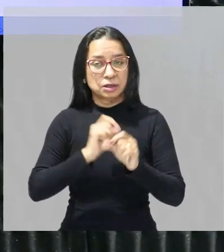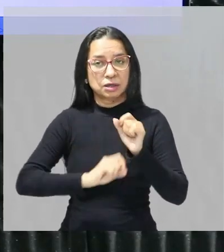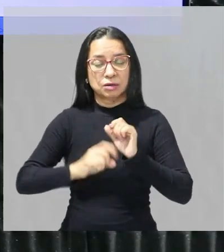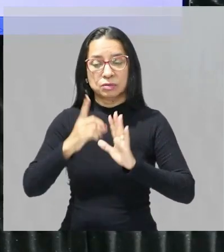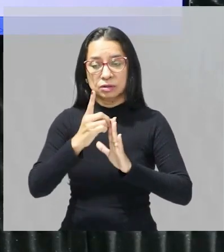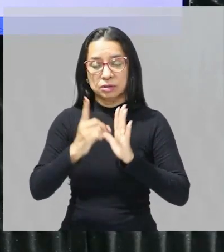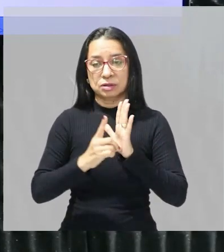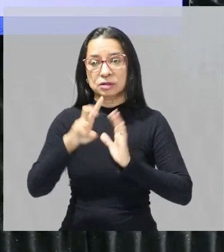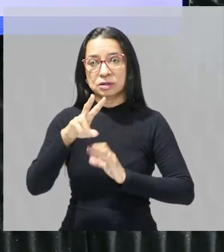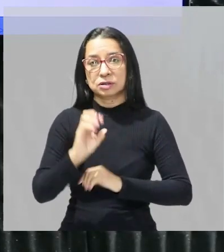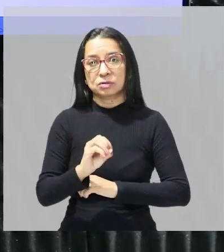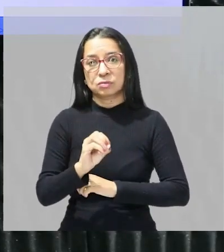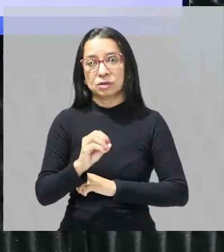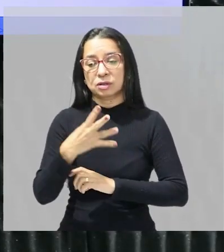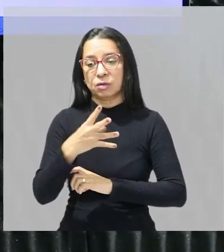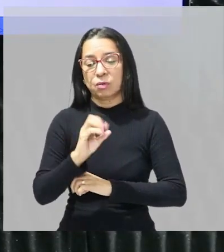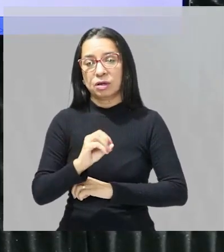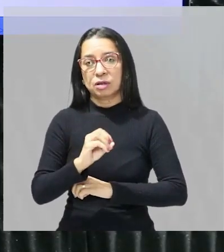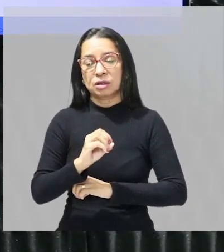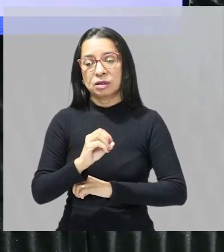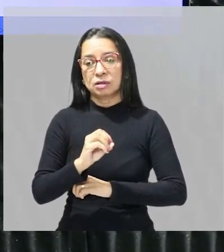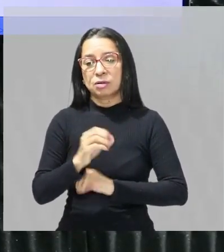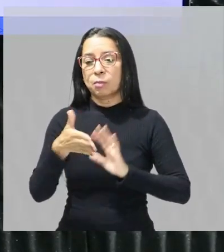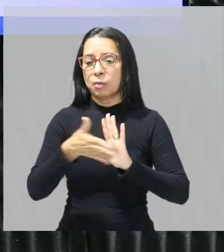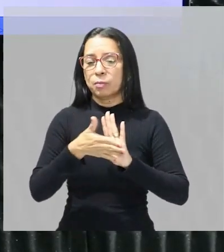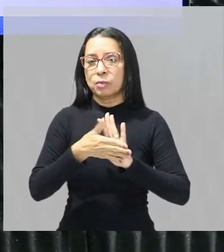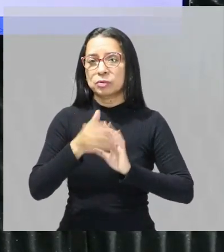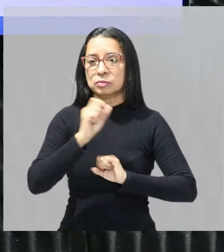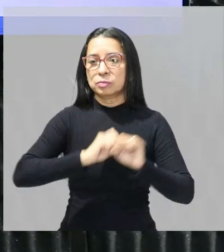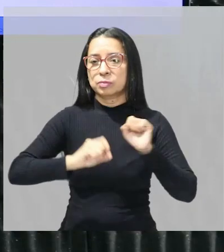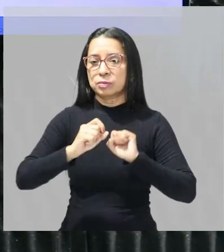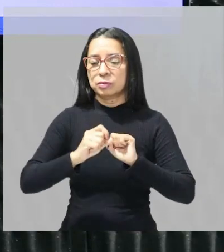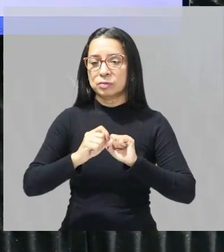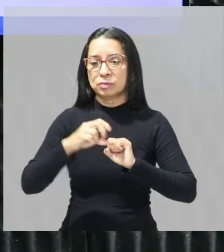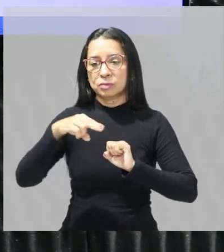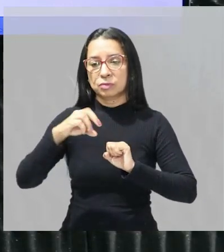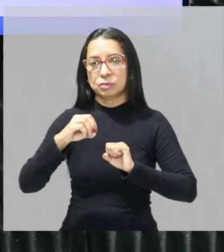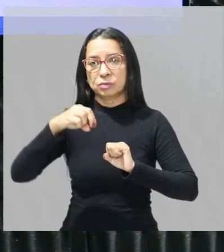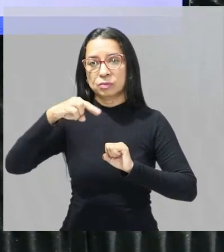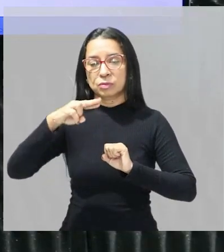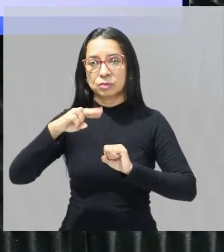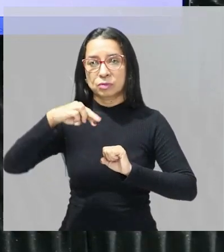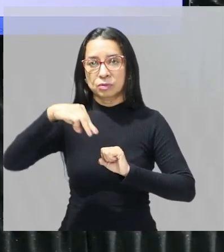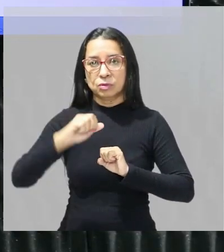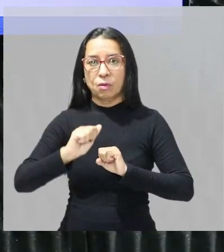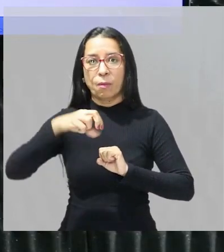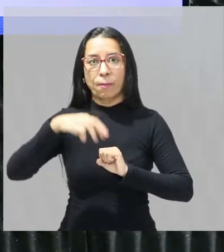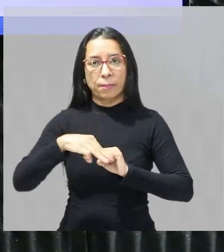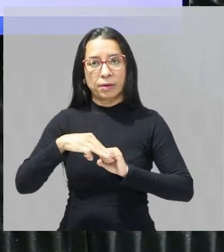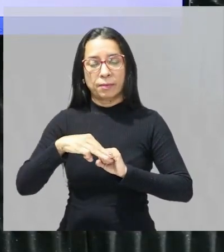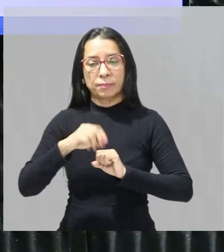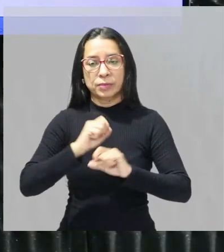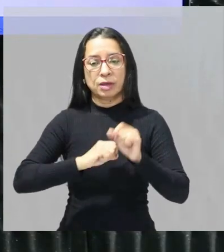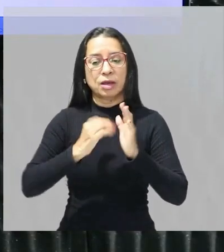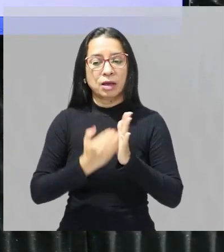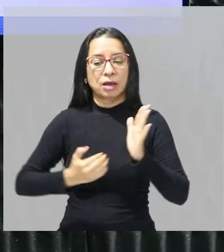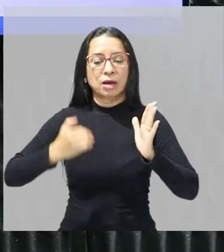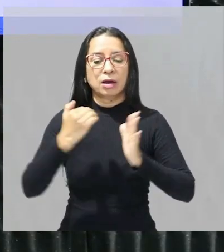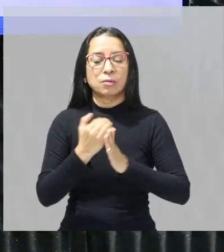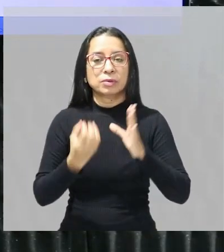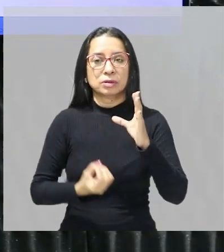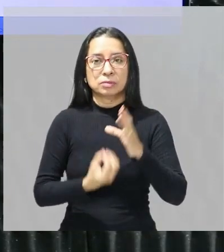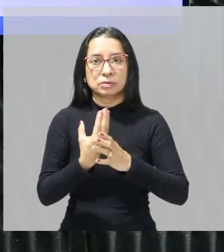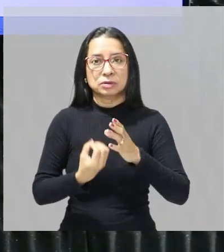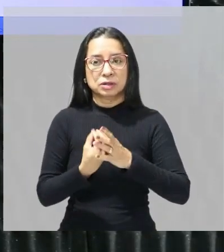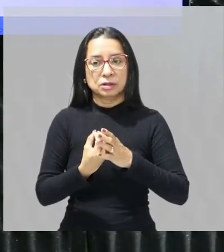na década de 50, na década de 40, proposto ali por Norman Borlaug, seria aumentar a produtividade para acabar